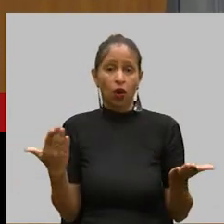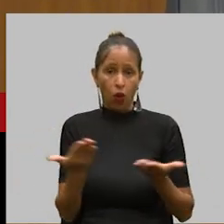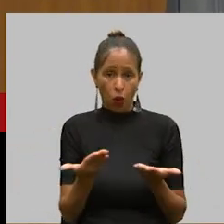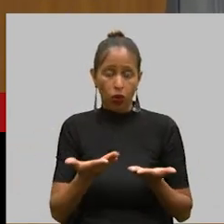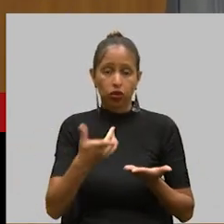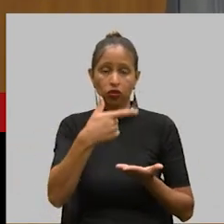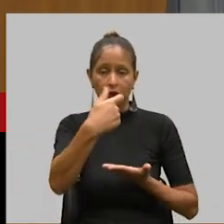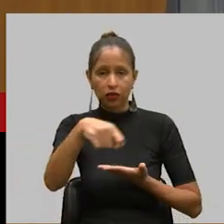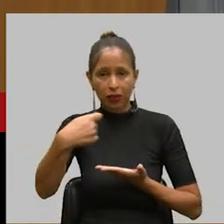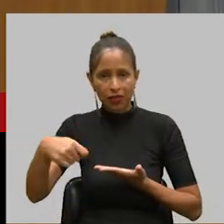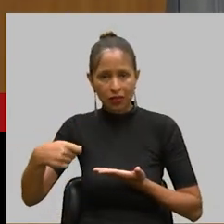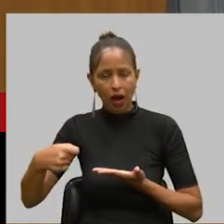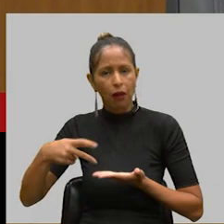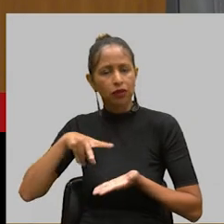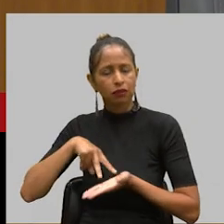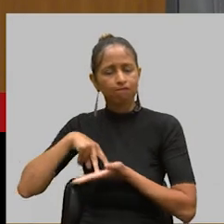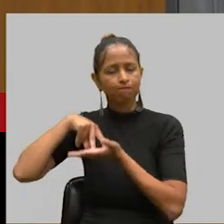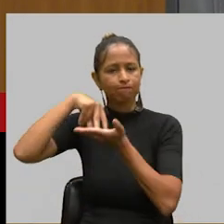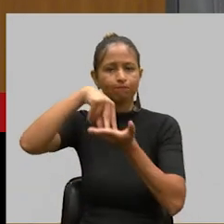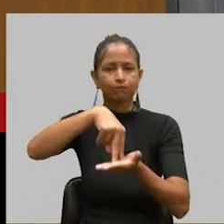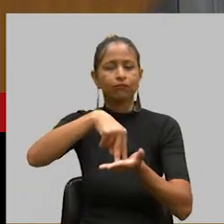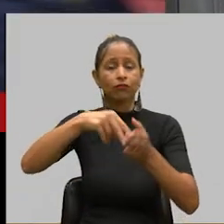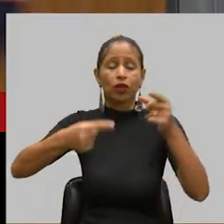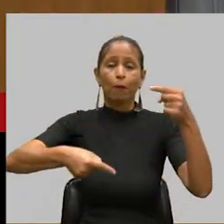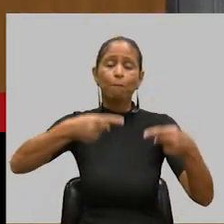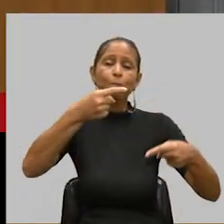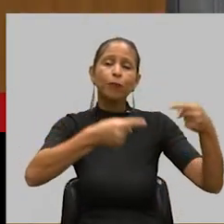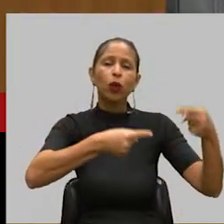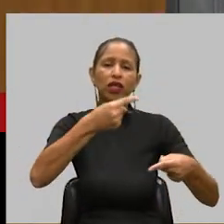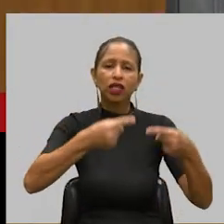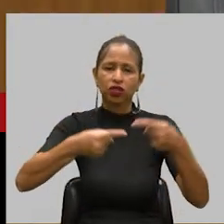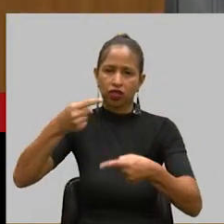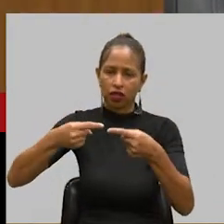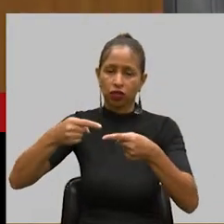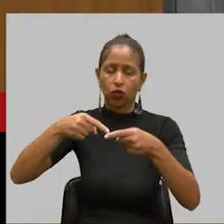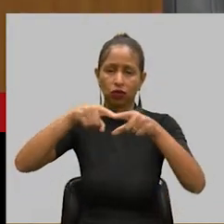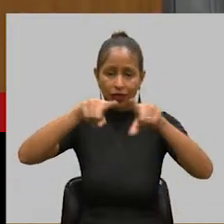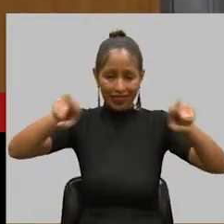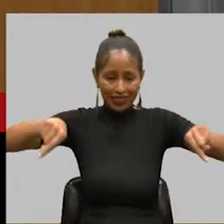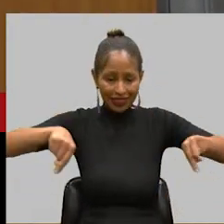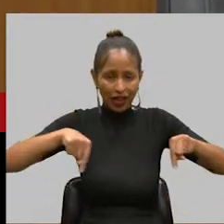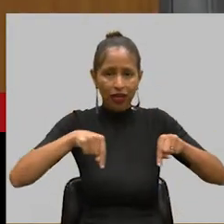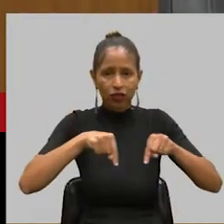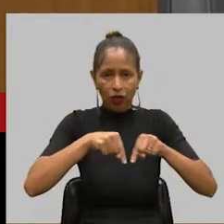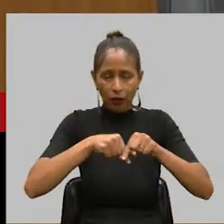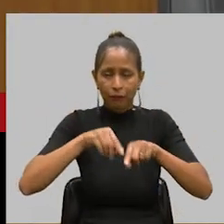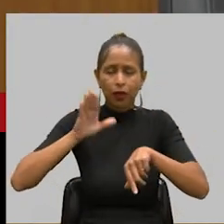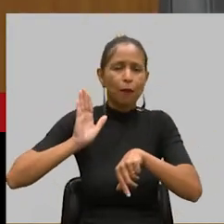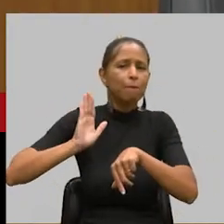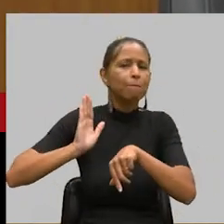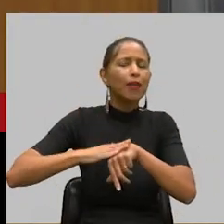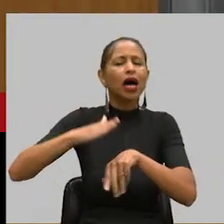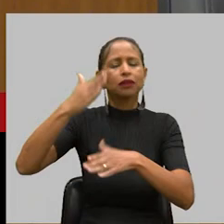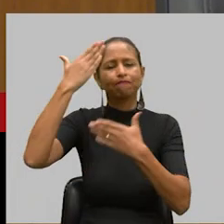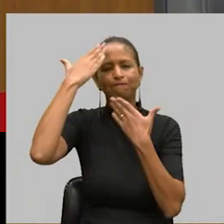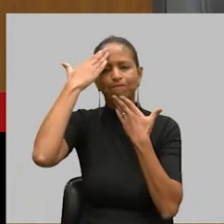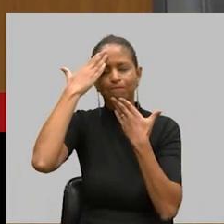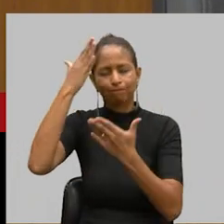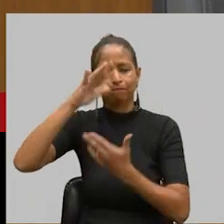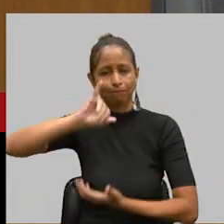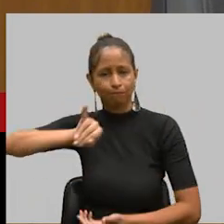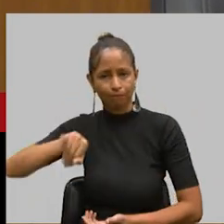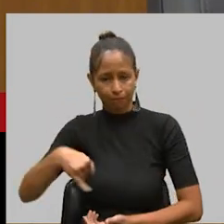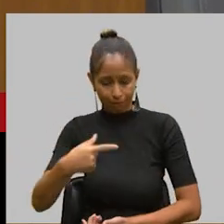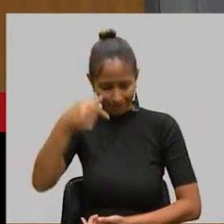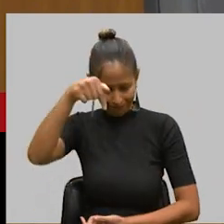precisamos consolidar essa polí os territ E mais uma vez obrigada pela oportunidade de